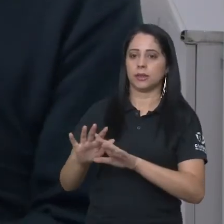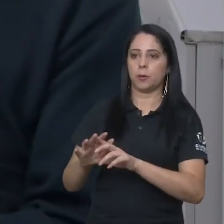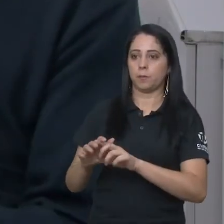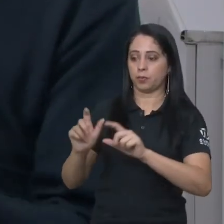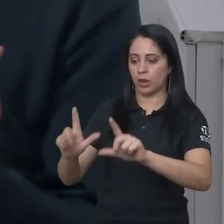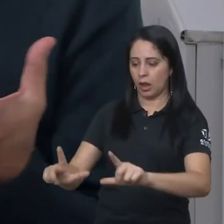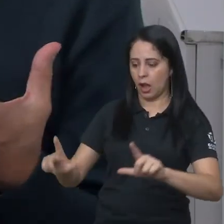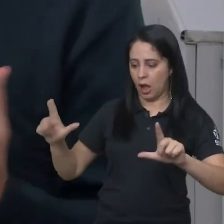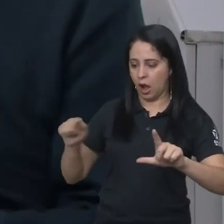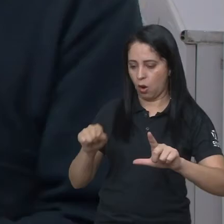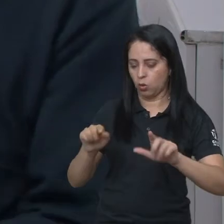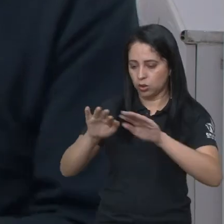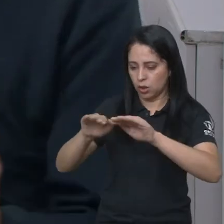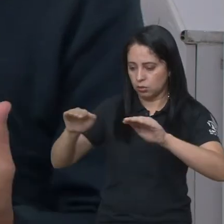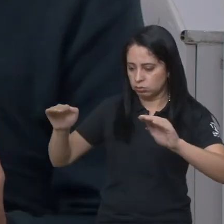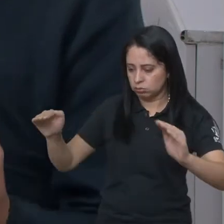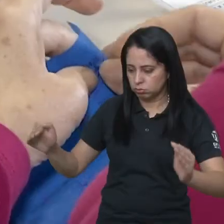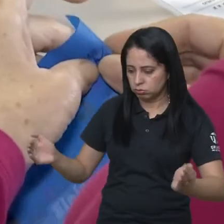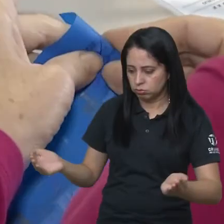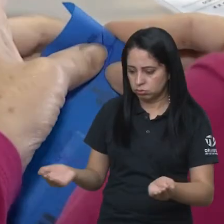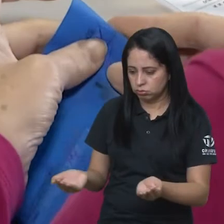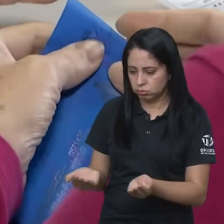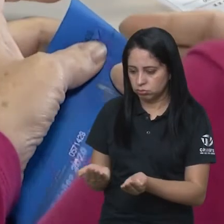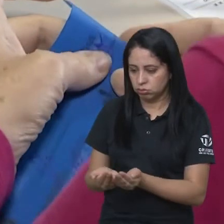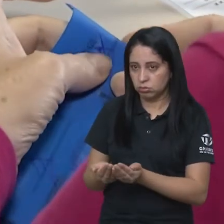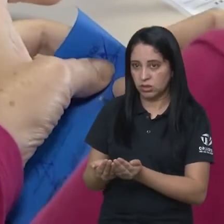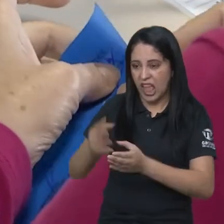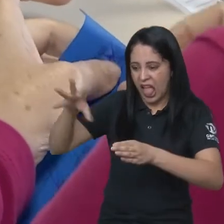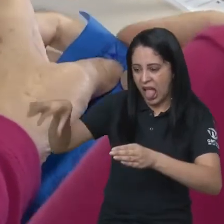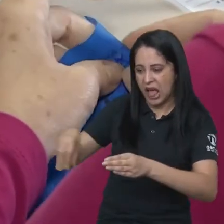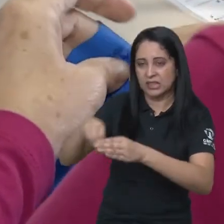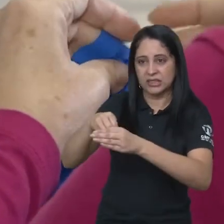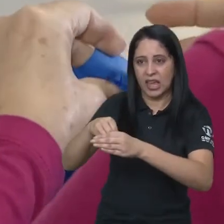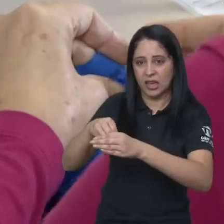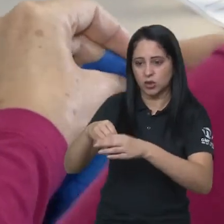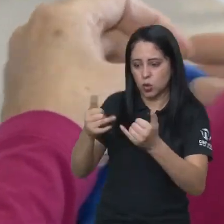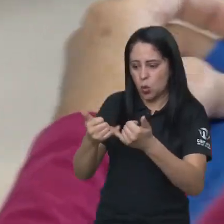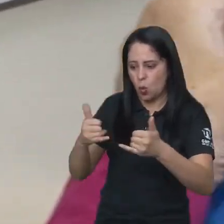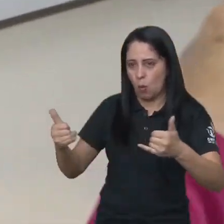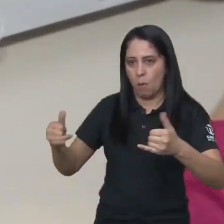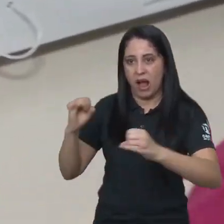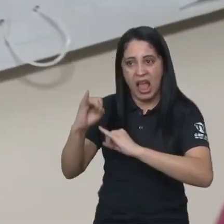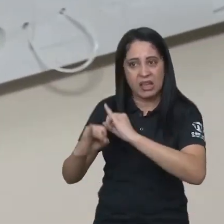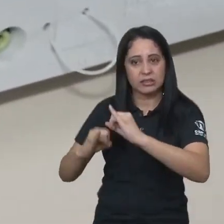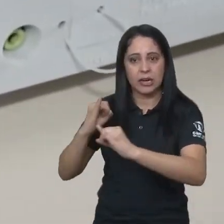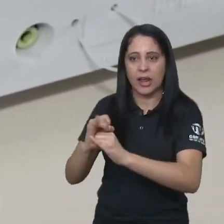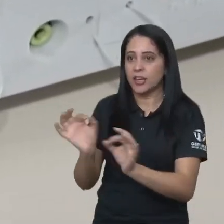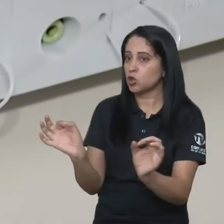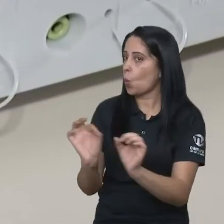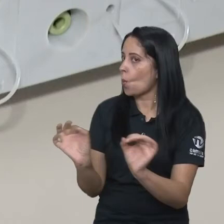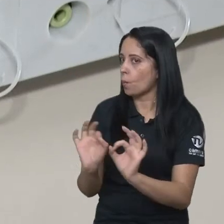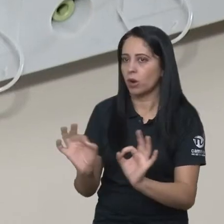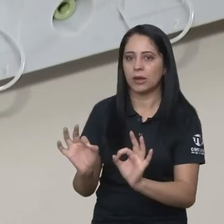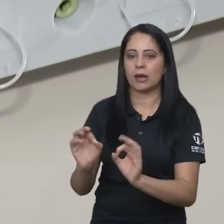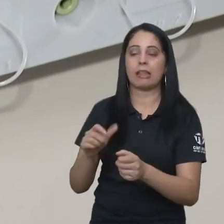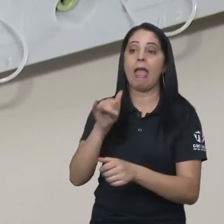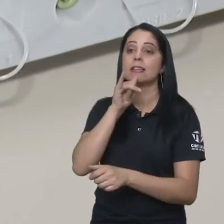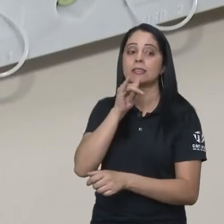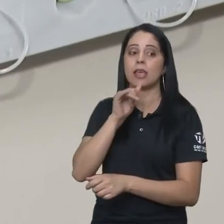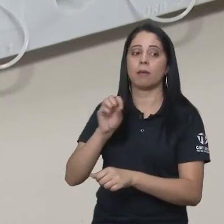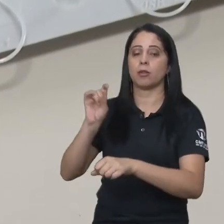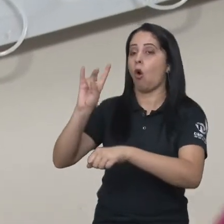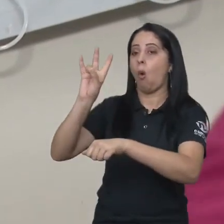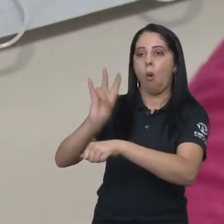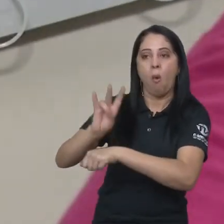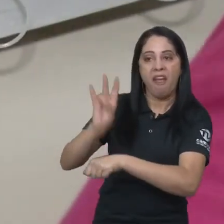a arquitetura que ela foi produzida, ela não tem nenhum item de conectividade com a internet. Então, ela não tem